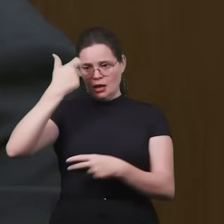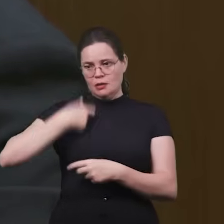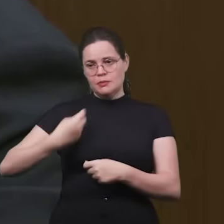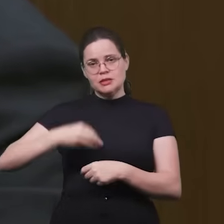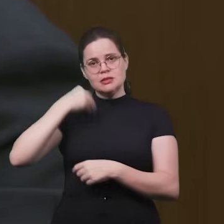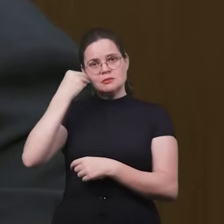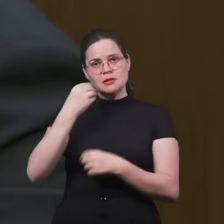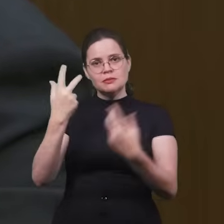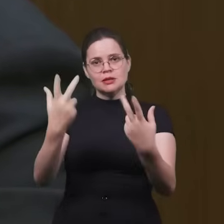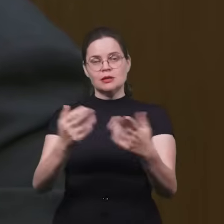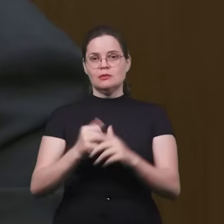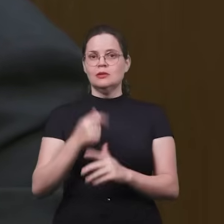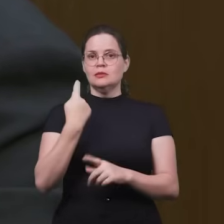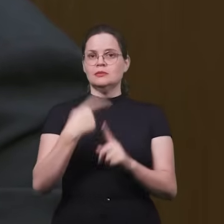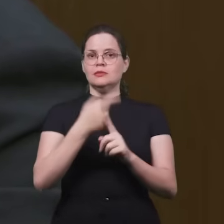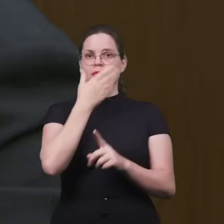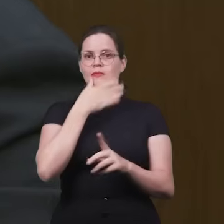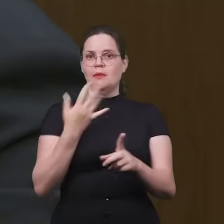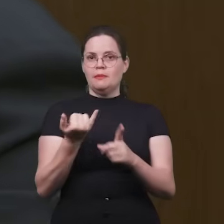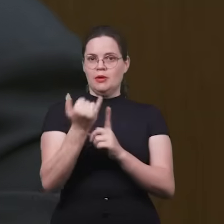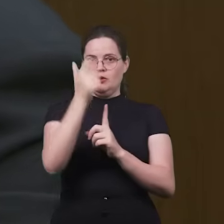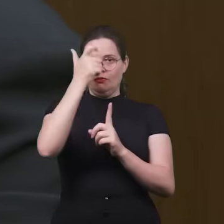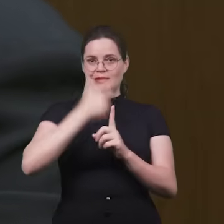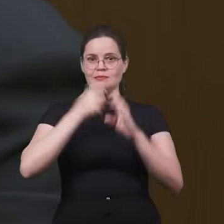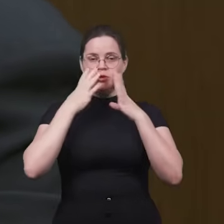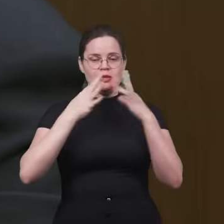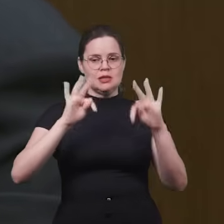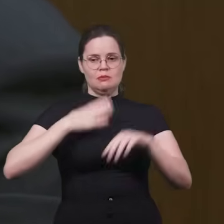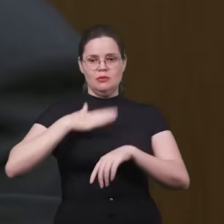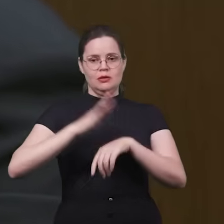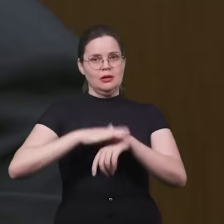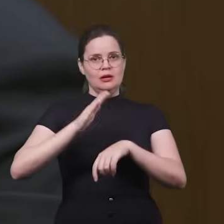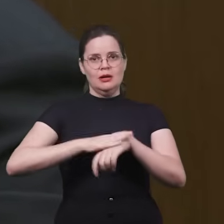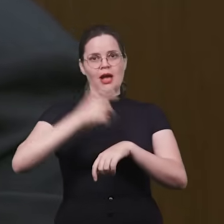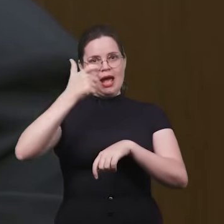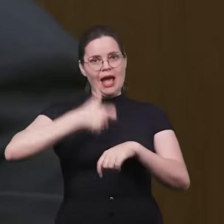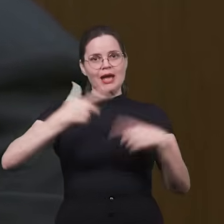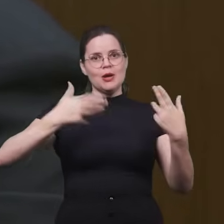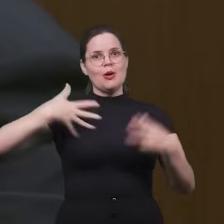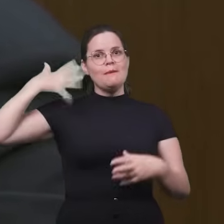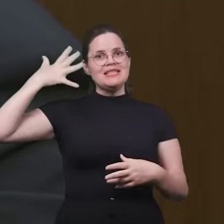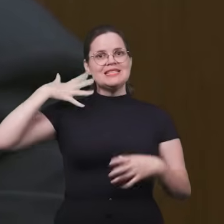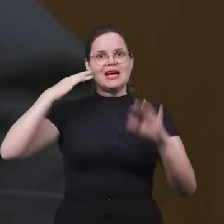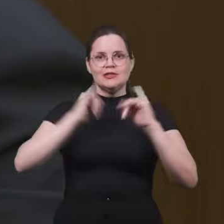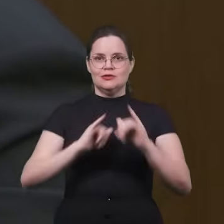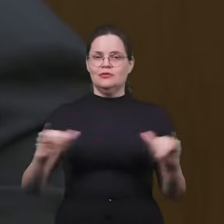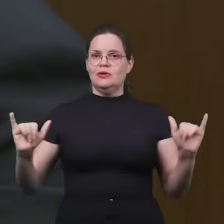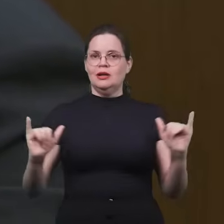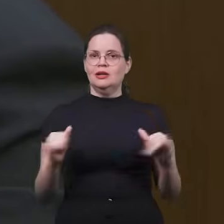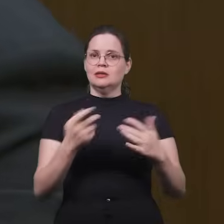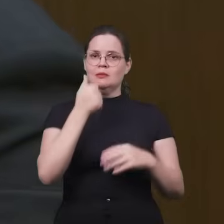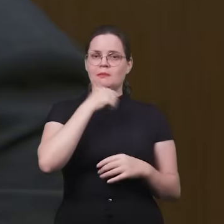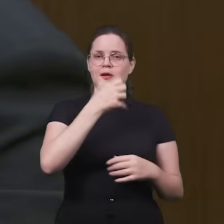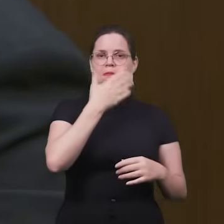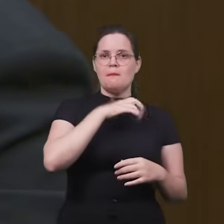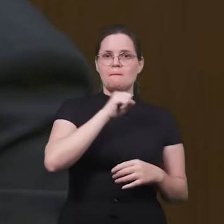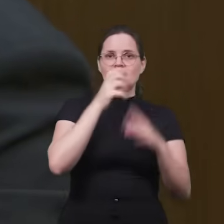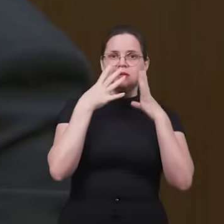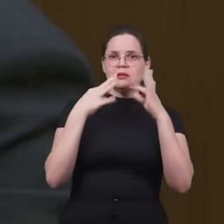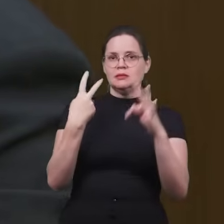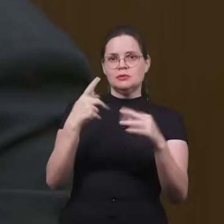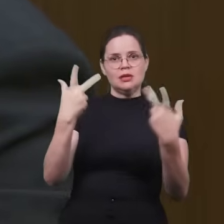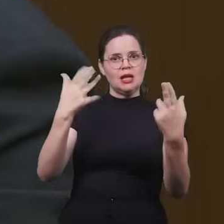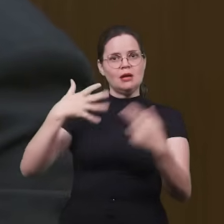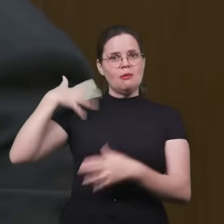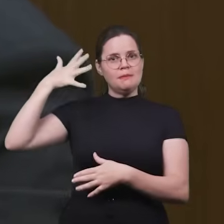O profeta, ele é a própria mensagem profética, né? Então, assim, os pais, eles têm que ser a própria mensagem. Então,